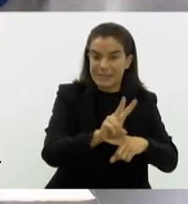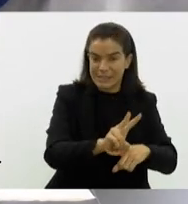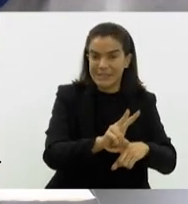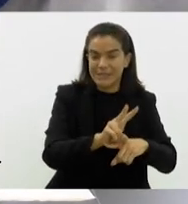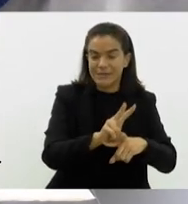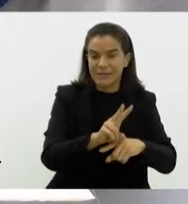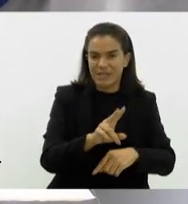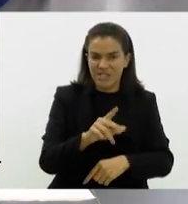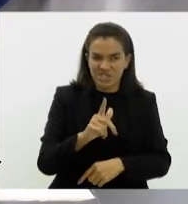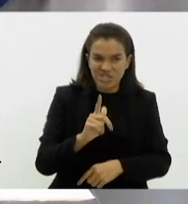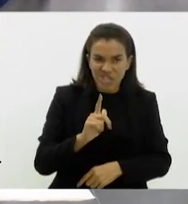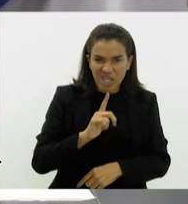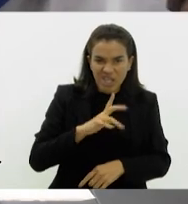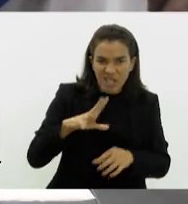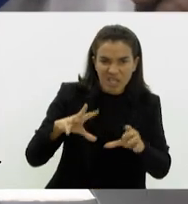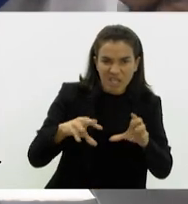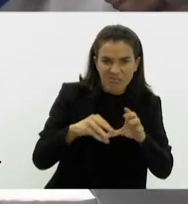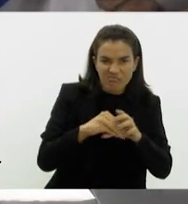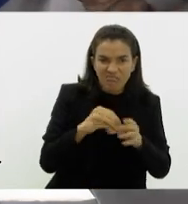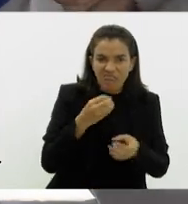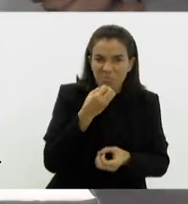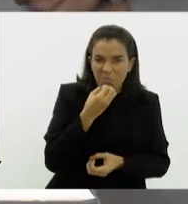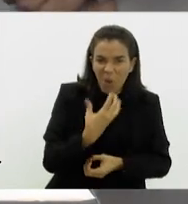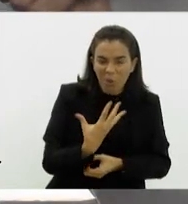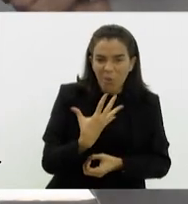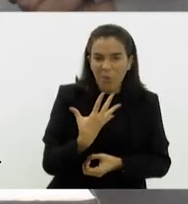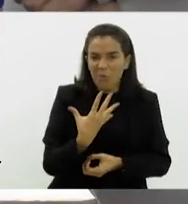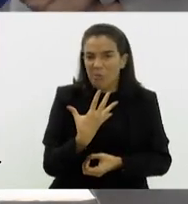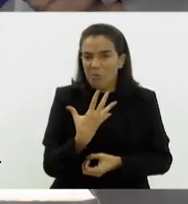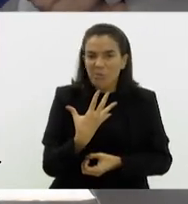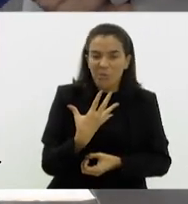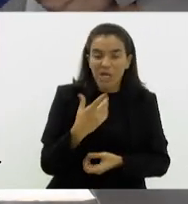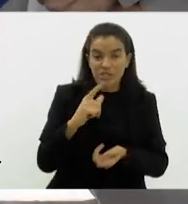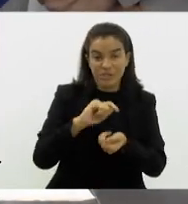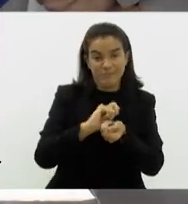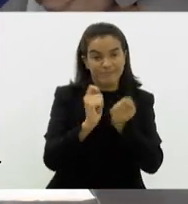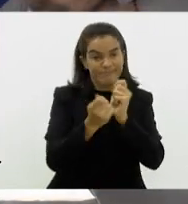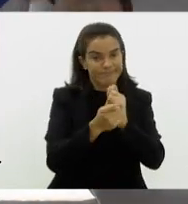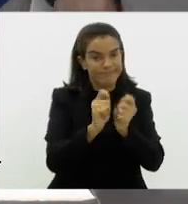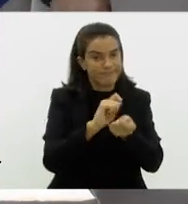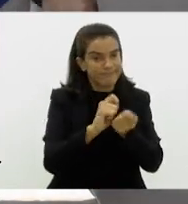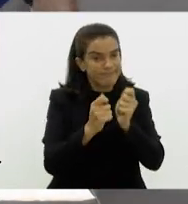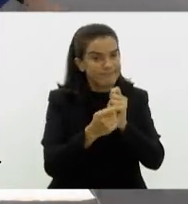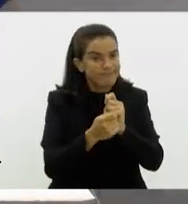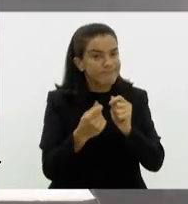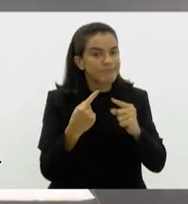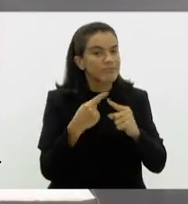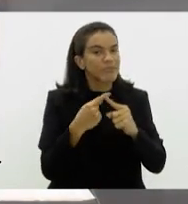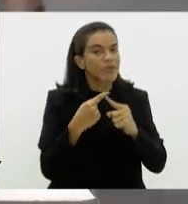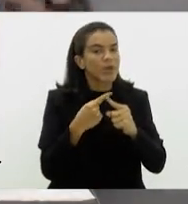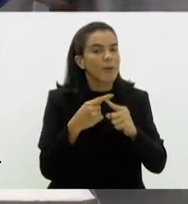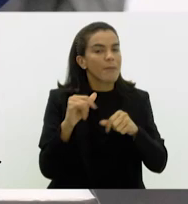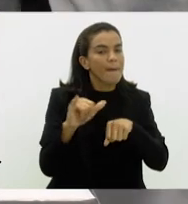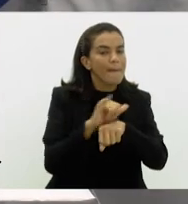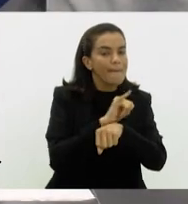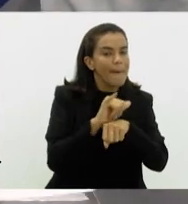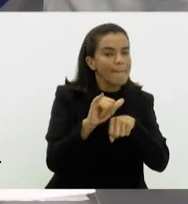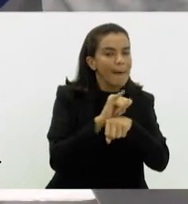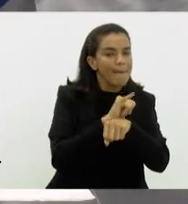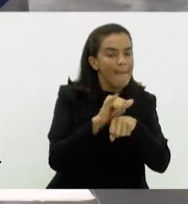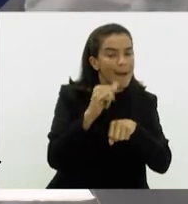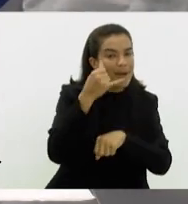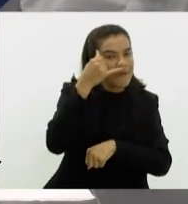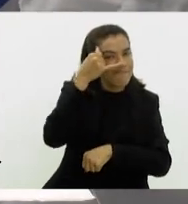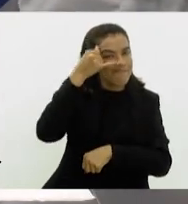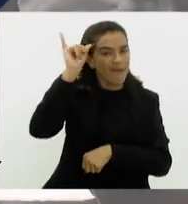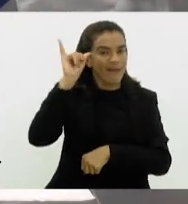Eu não sei se já seria oportuno que nós fizéssemos a adequação justamente para driblar essa